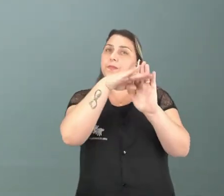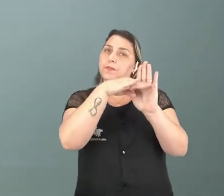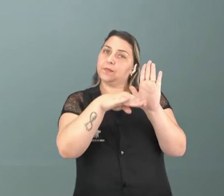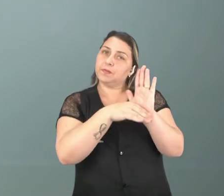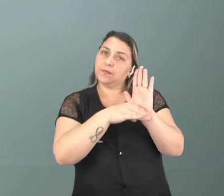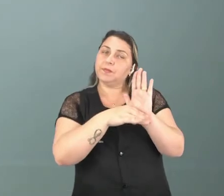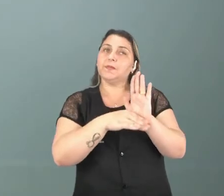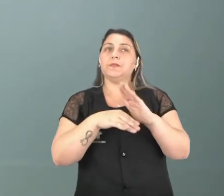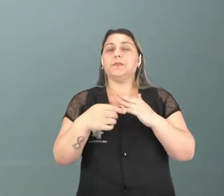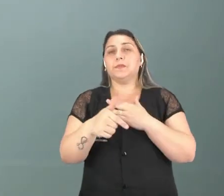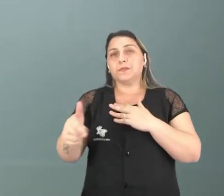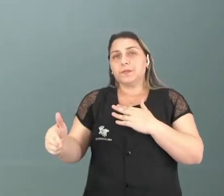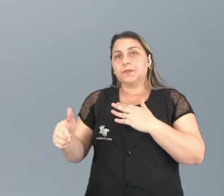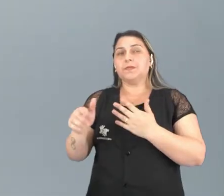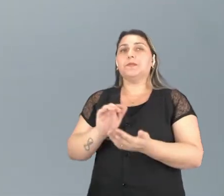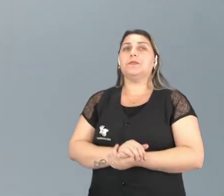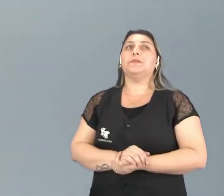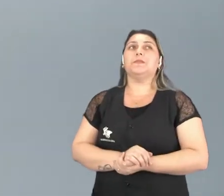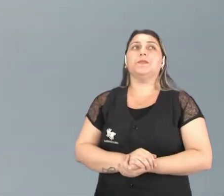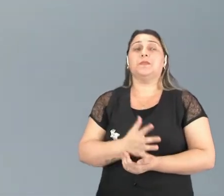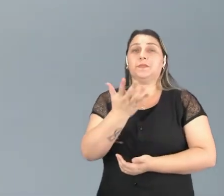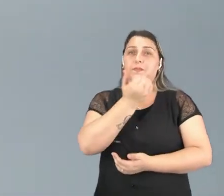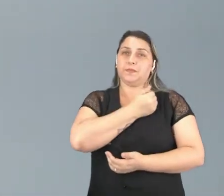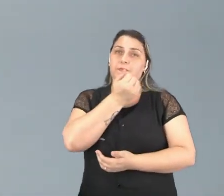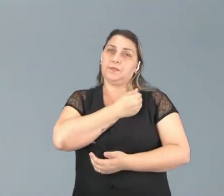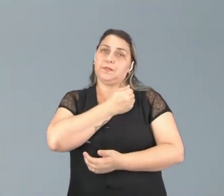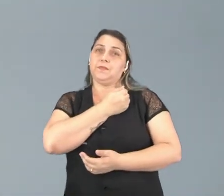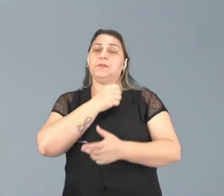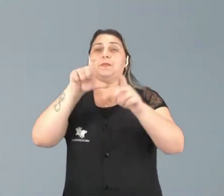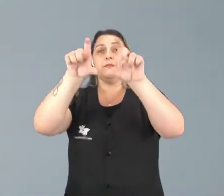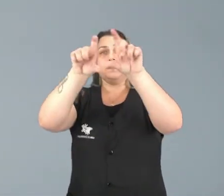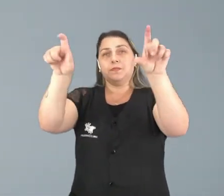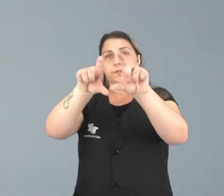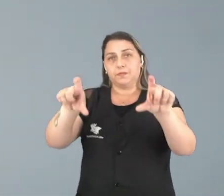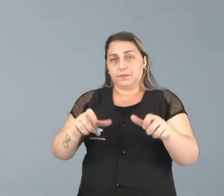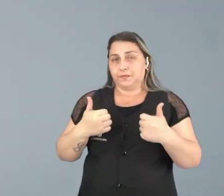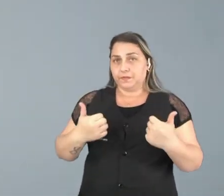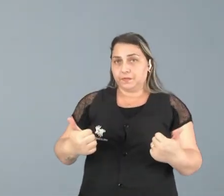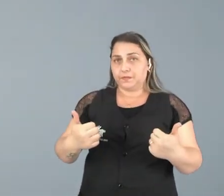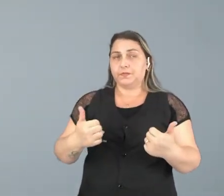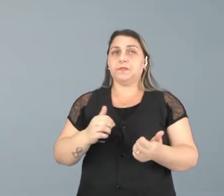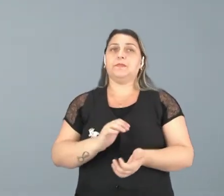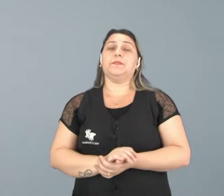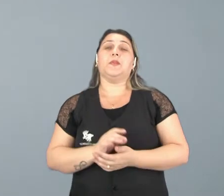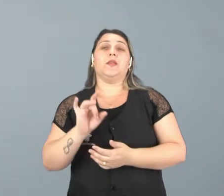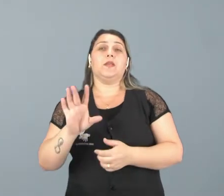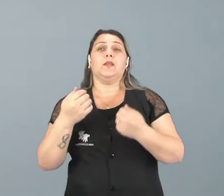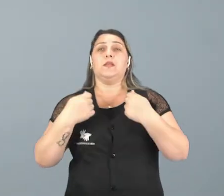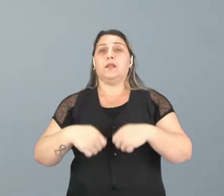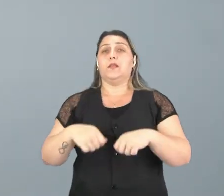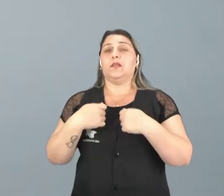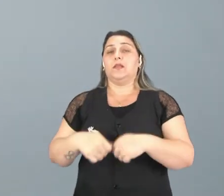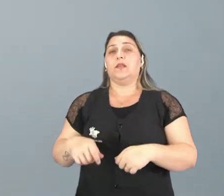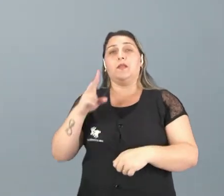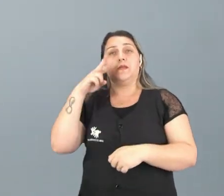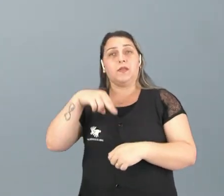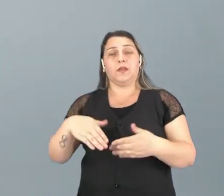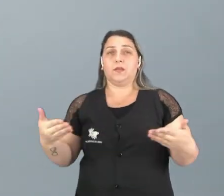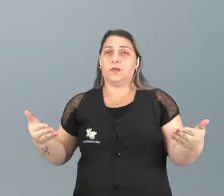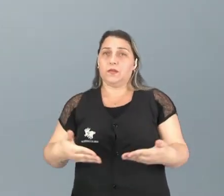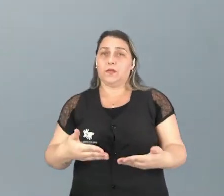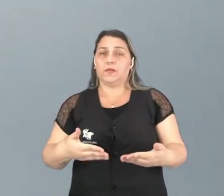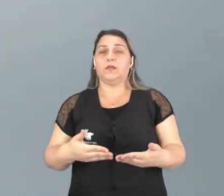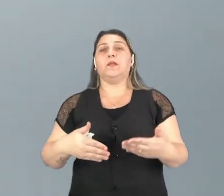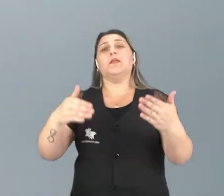Numa resenha não tem isso, não tem um número específico de parágrafos não, tá bom? Só é preciso seguir os passos que a gente vai ver agora. Então a gente